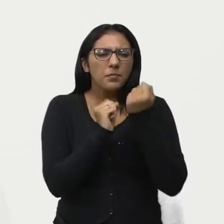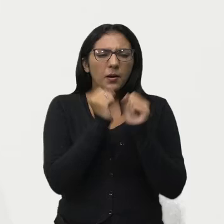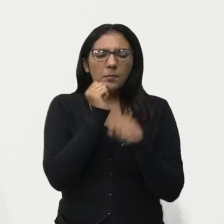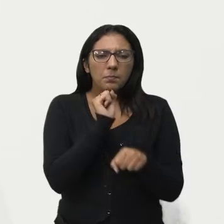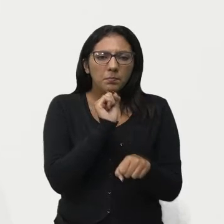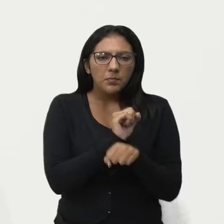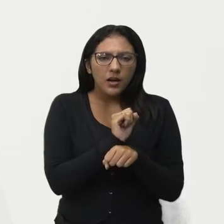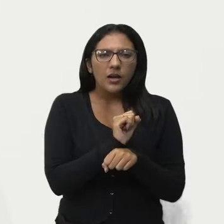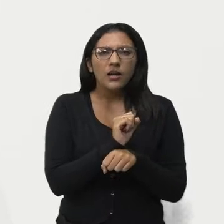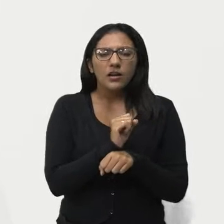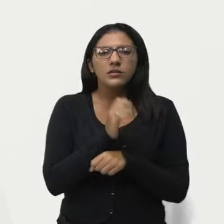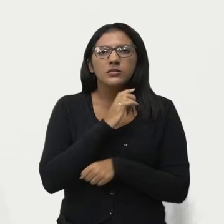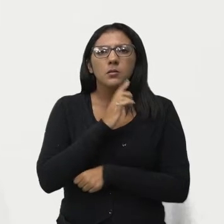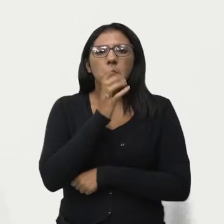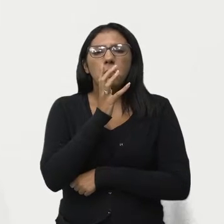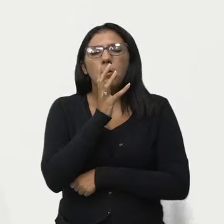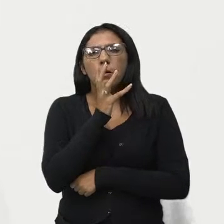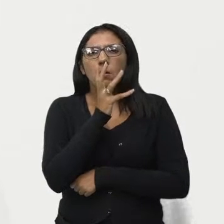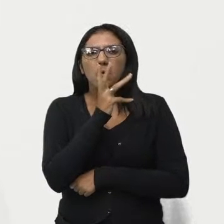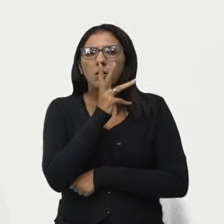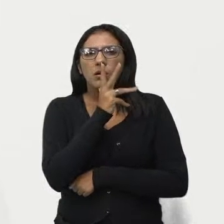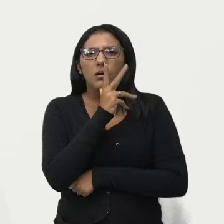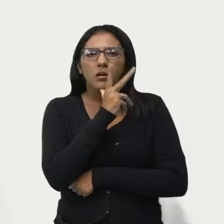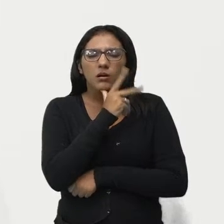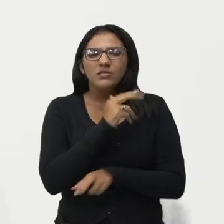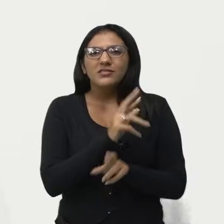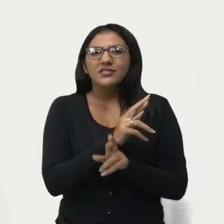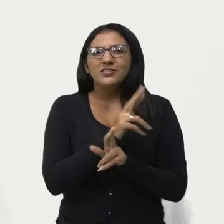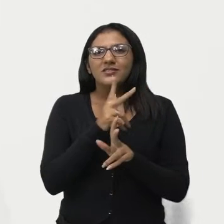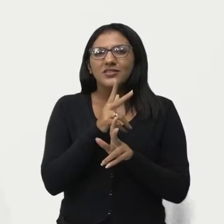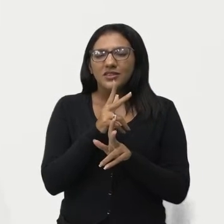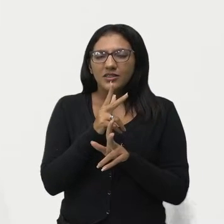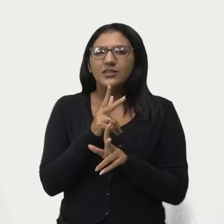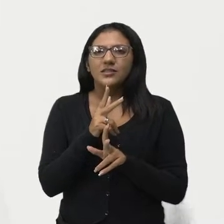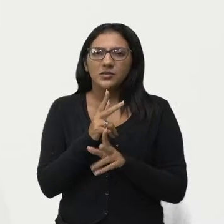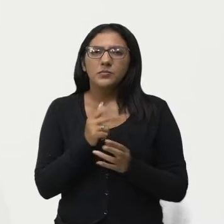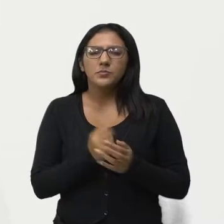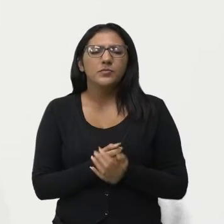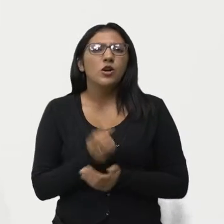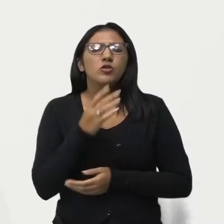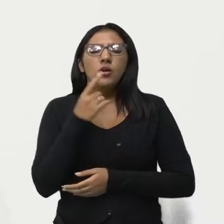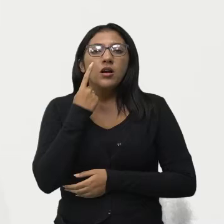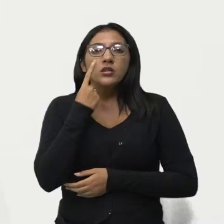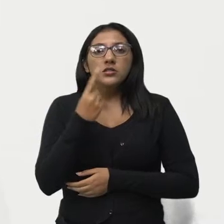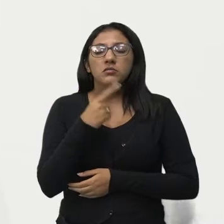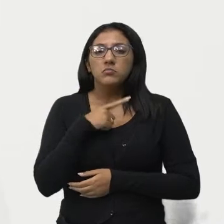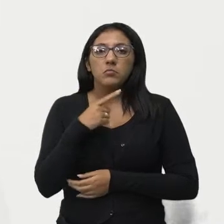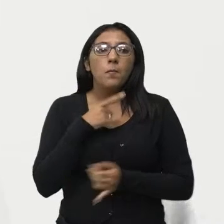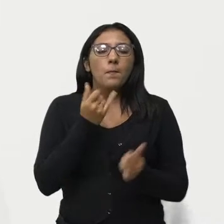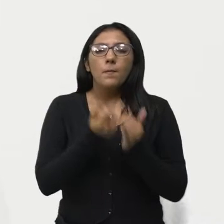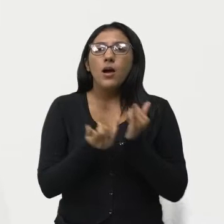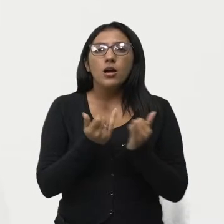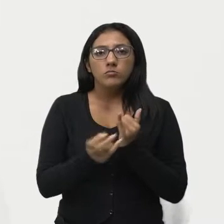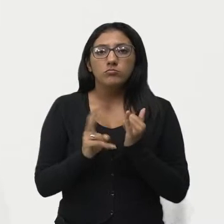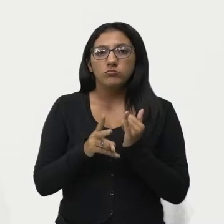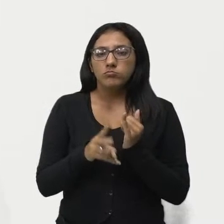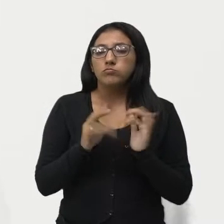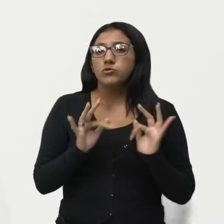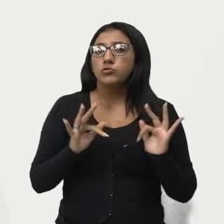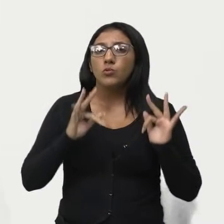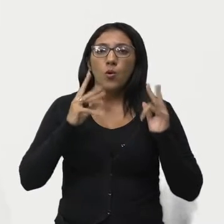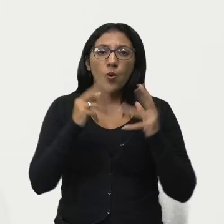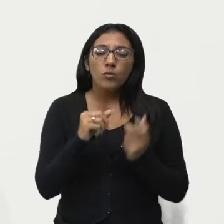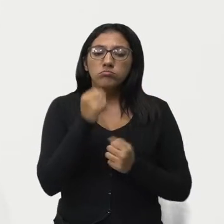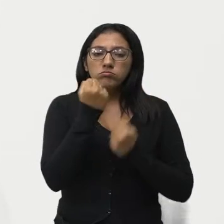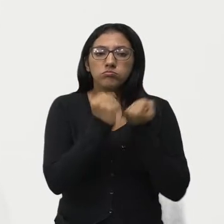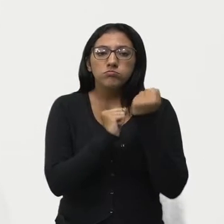funcionar mais devagar, né, mais lentamente do que as outras. Vamos considerar sempre uma situação ideal, né, em que todas as máquinas têm o